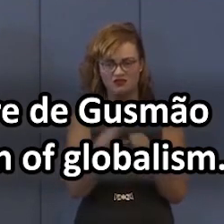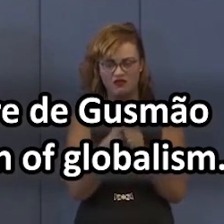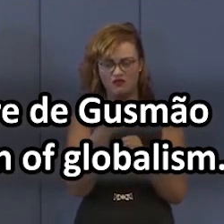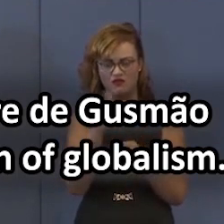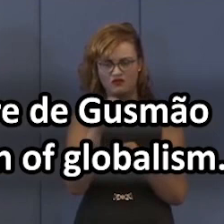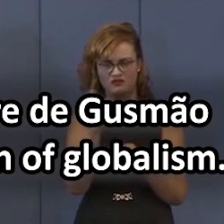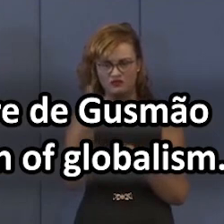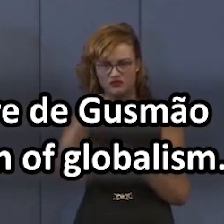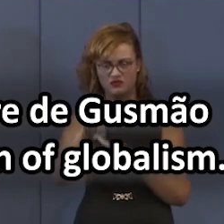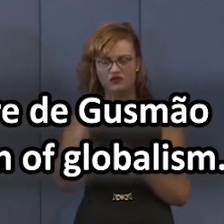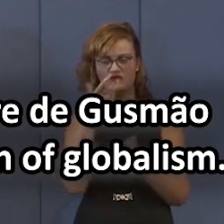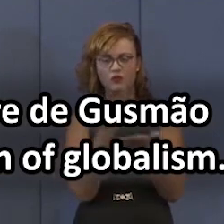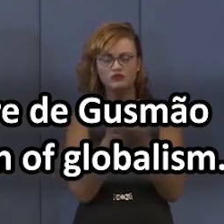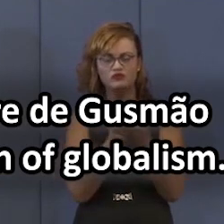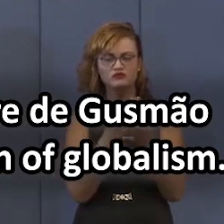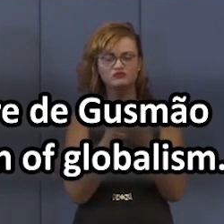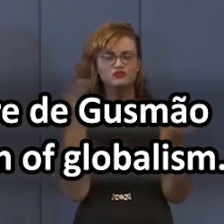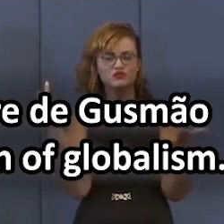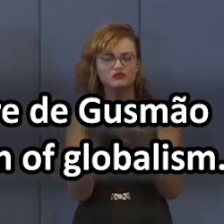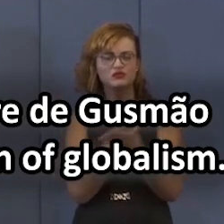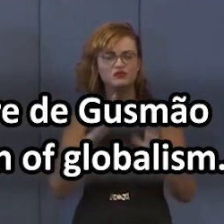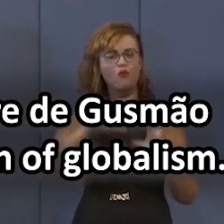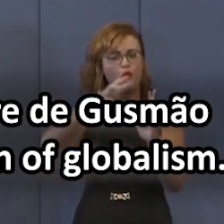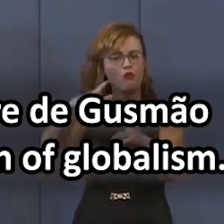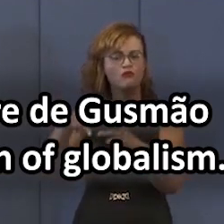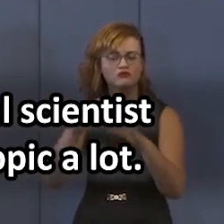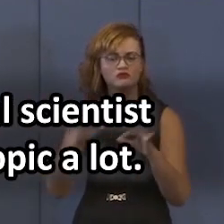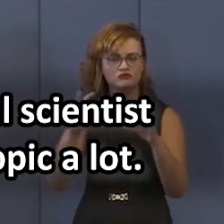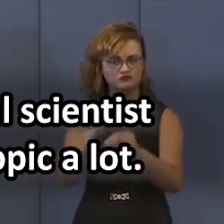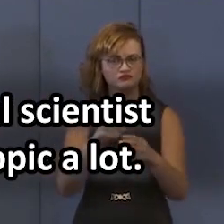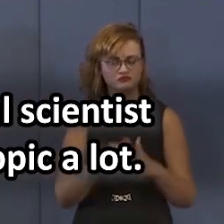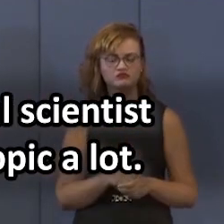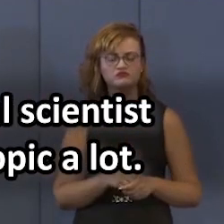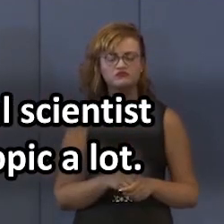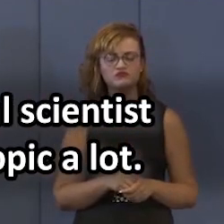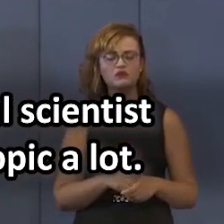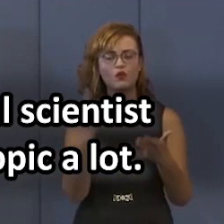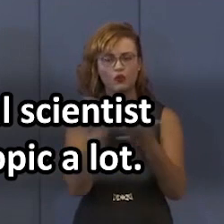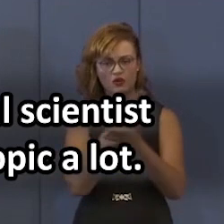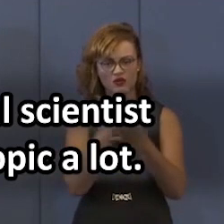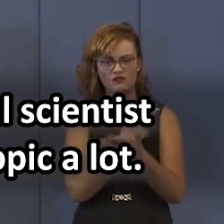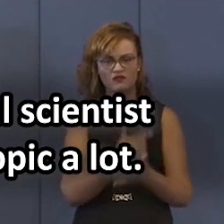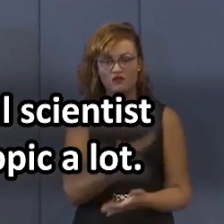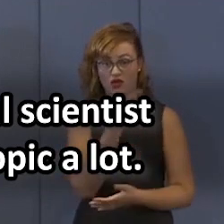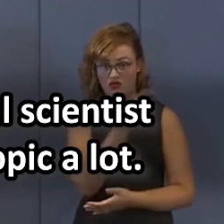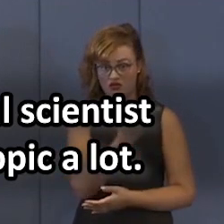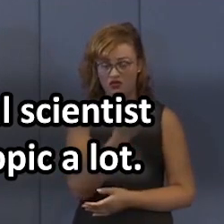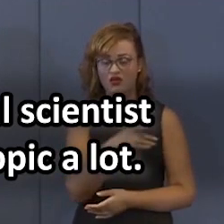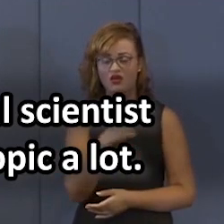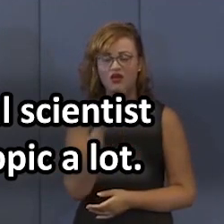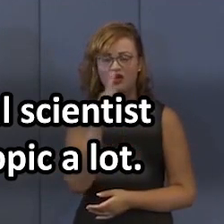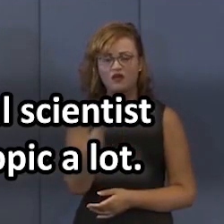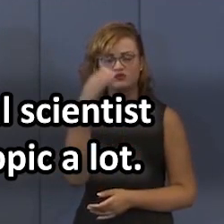o estudo desse fenômeno do globalismo, né? E o livro do Razony, que é